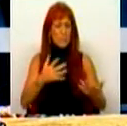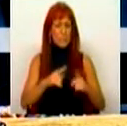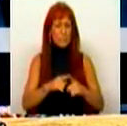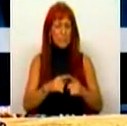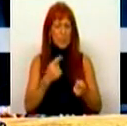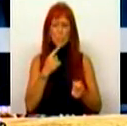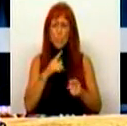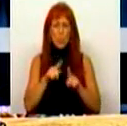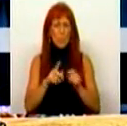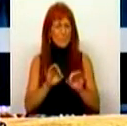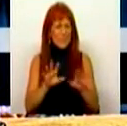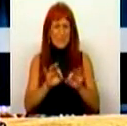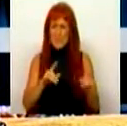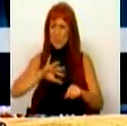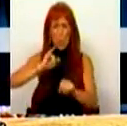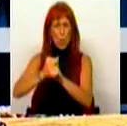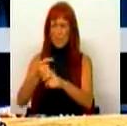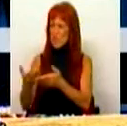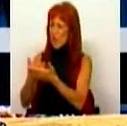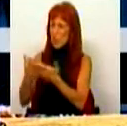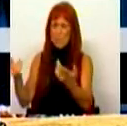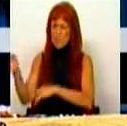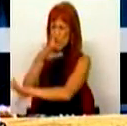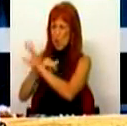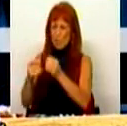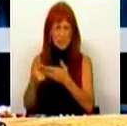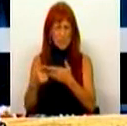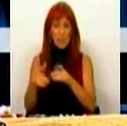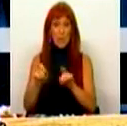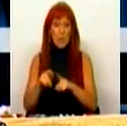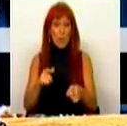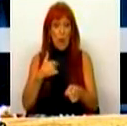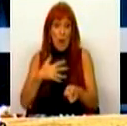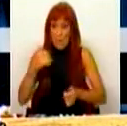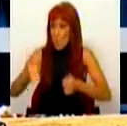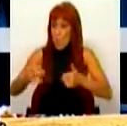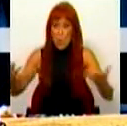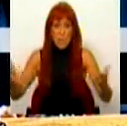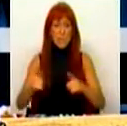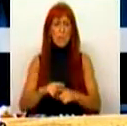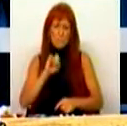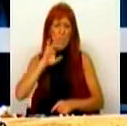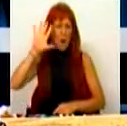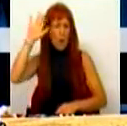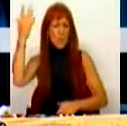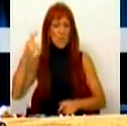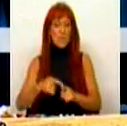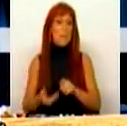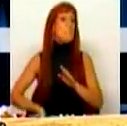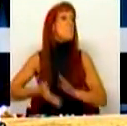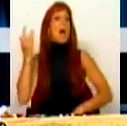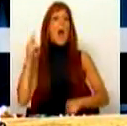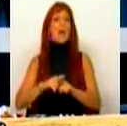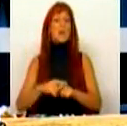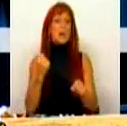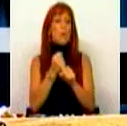tão significativo relativamente a outras economias europeias com quem concorremos, sob pena de, por mais que haja